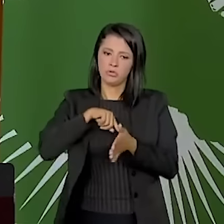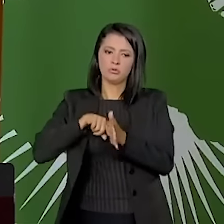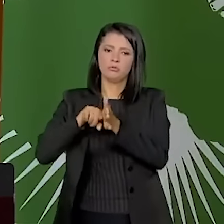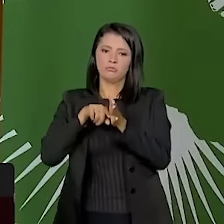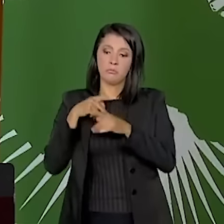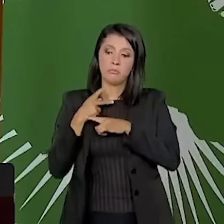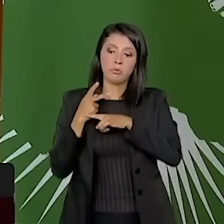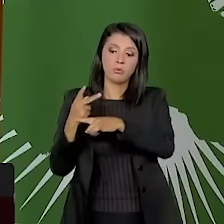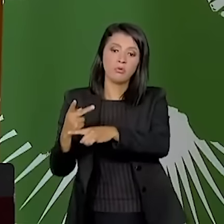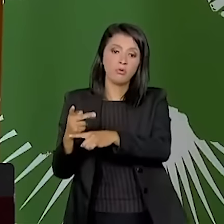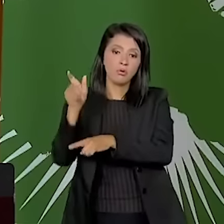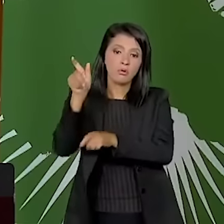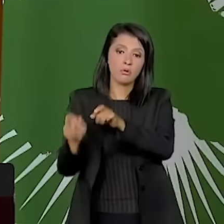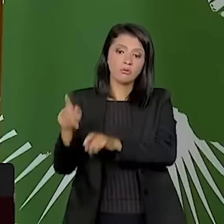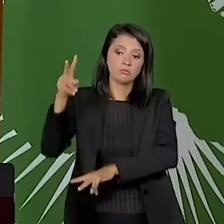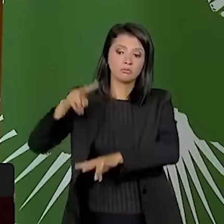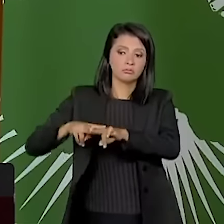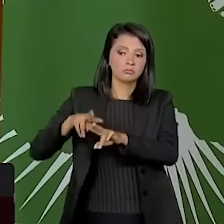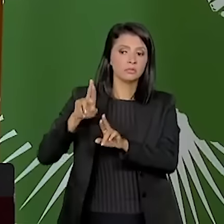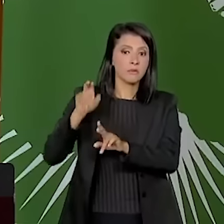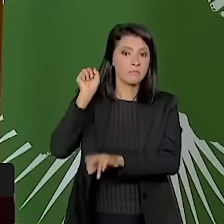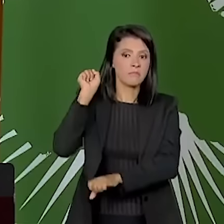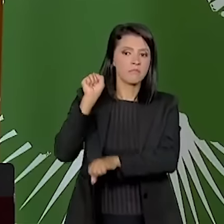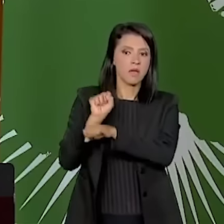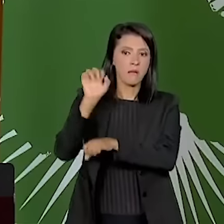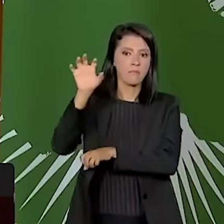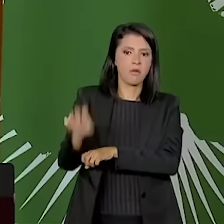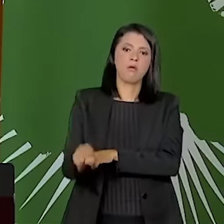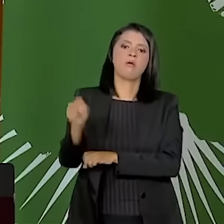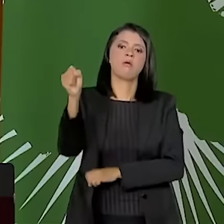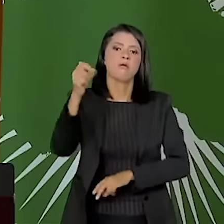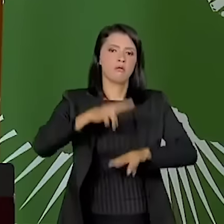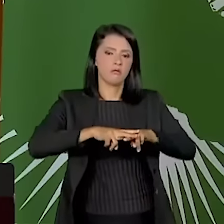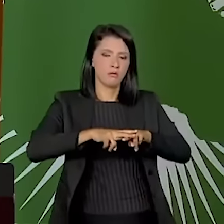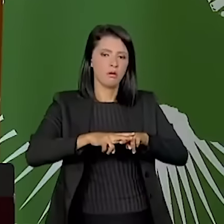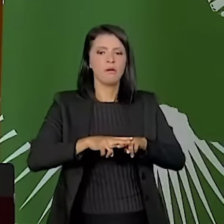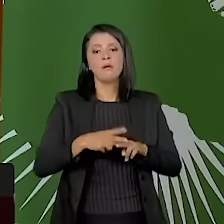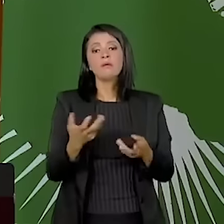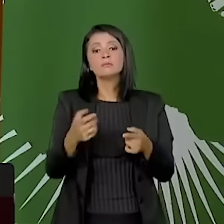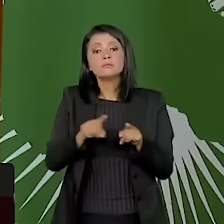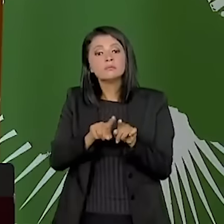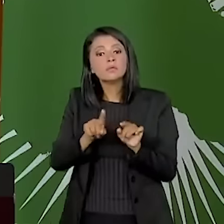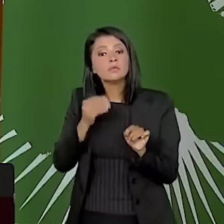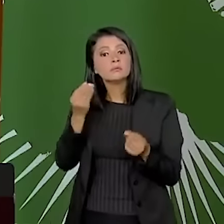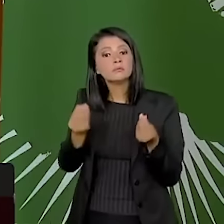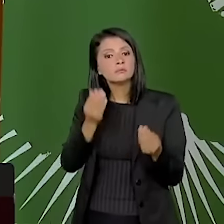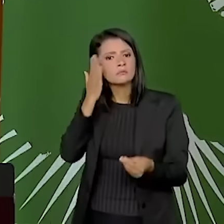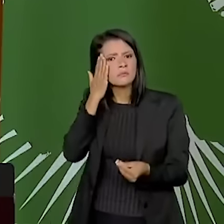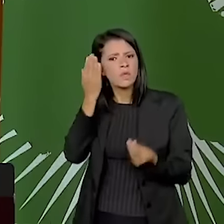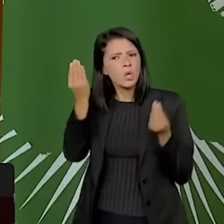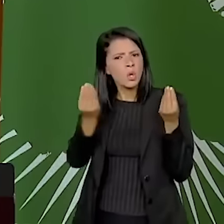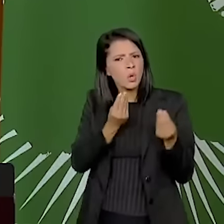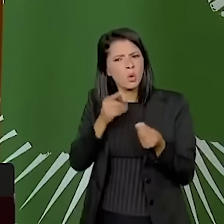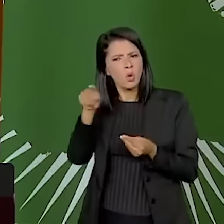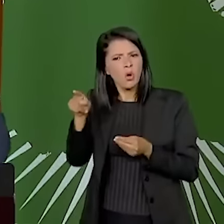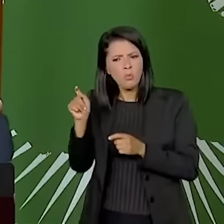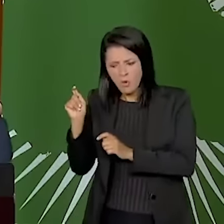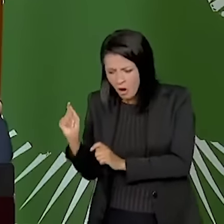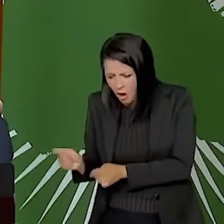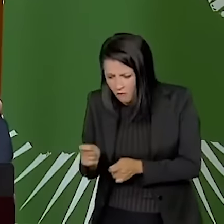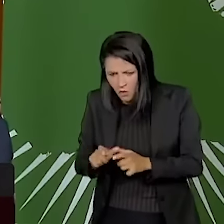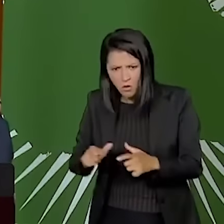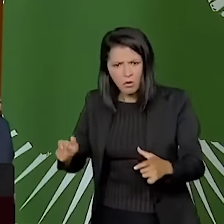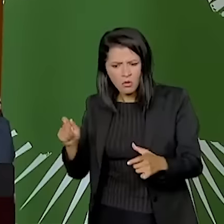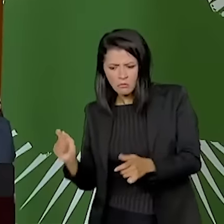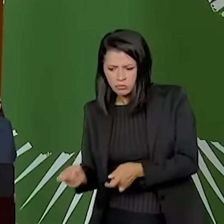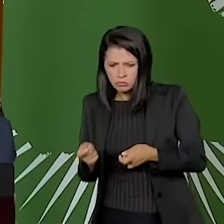presos, esperamos encontrá-los e, obviamente, que nós queremos saber como é que esse cidadão cavou um buraco e ninguém viu.